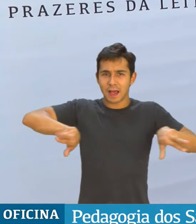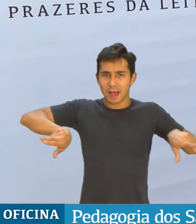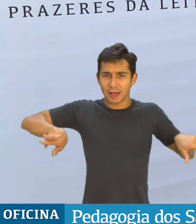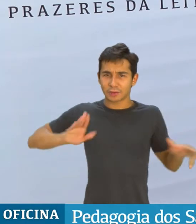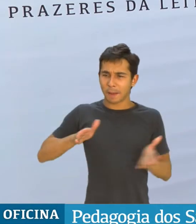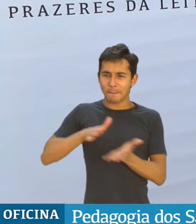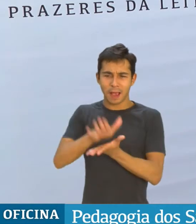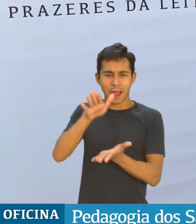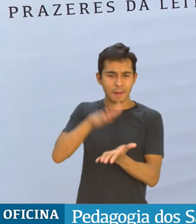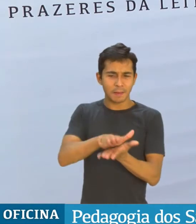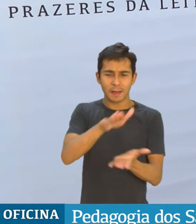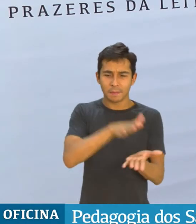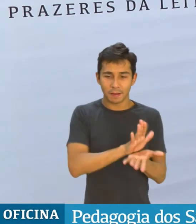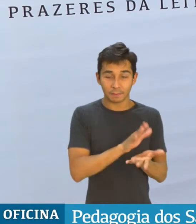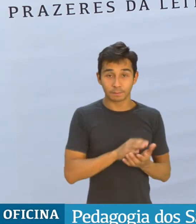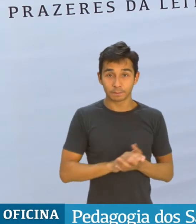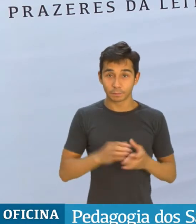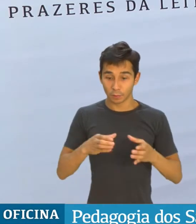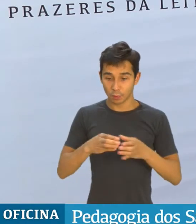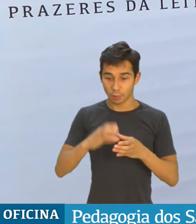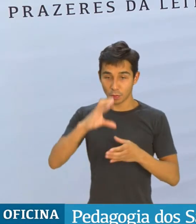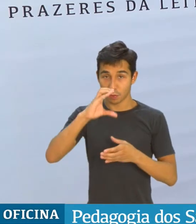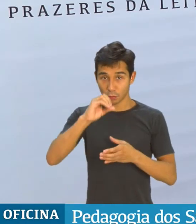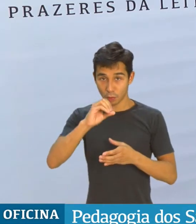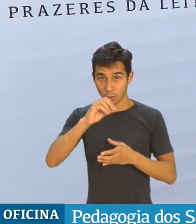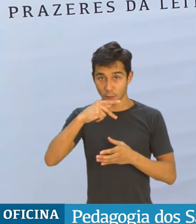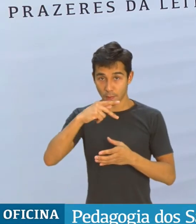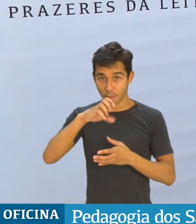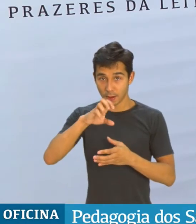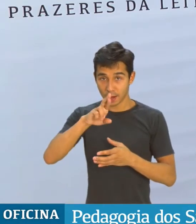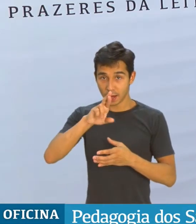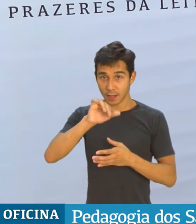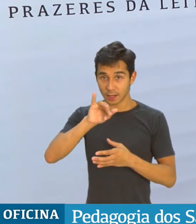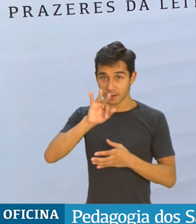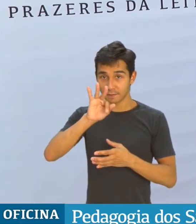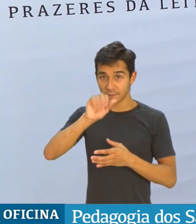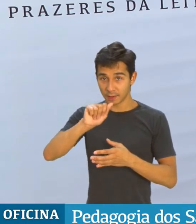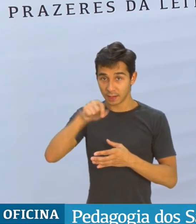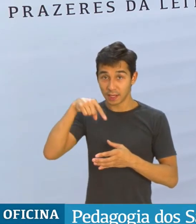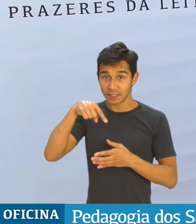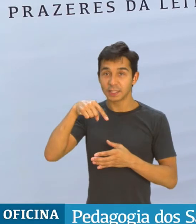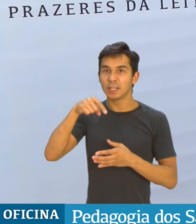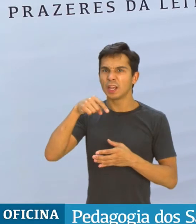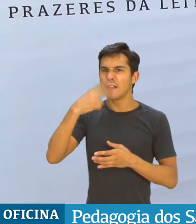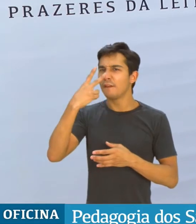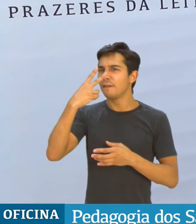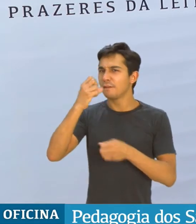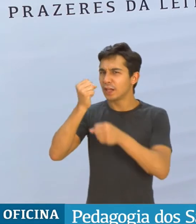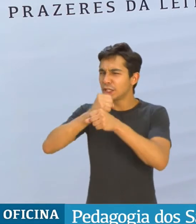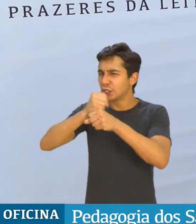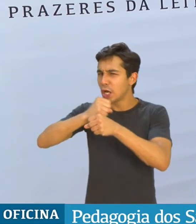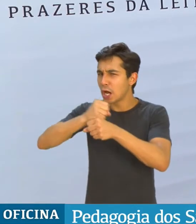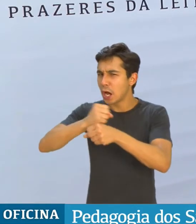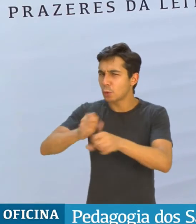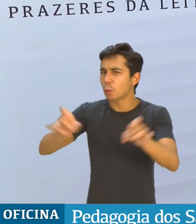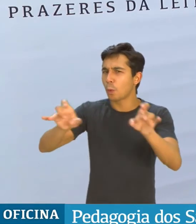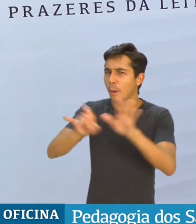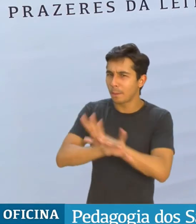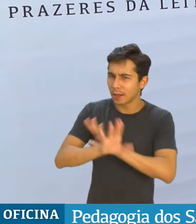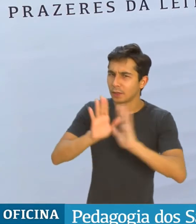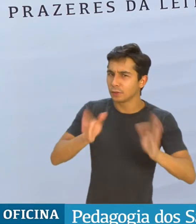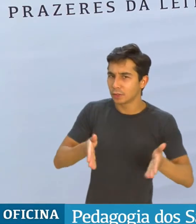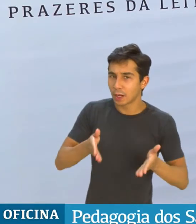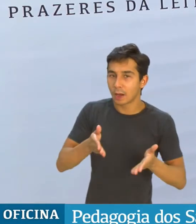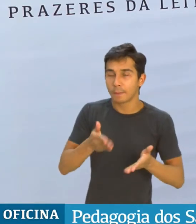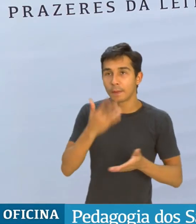né? Na Cooperifa, que vai completar o ano que vem 20 anos, a última vez que eu fui, ou talvez que eles